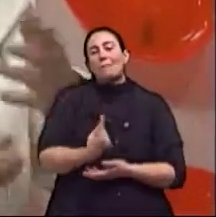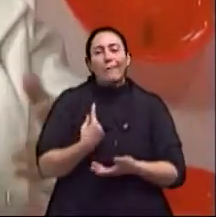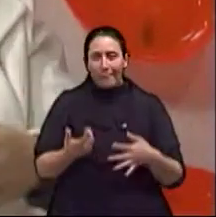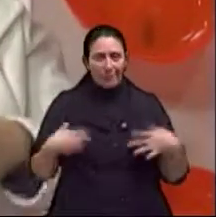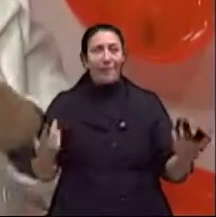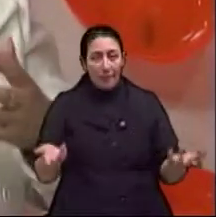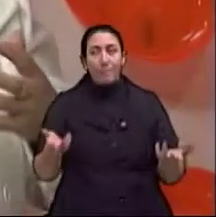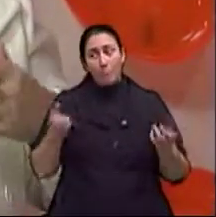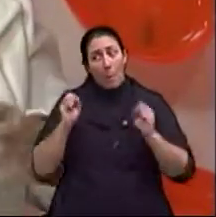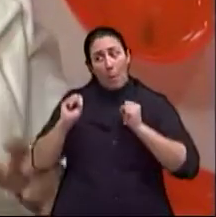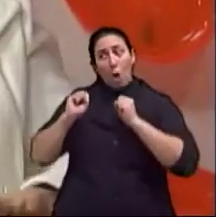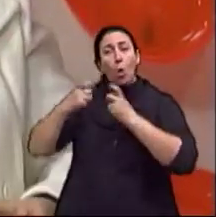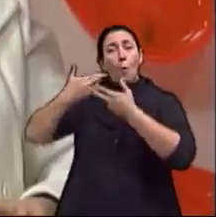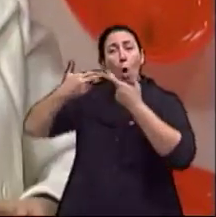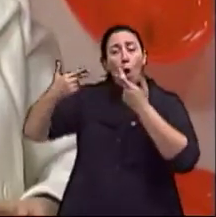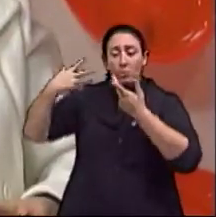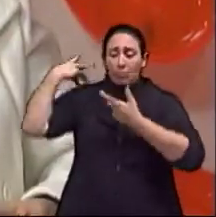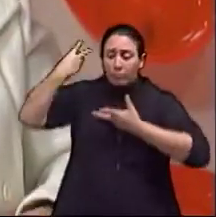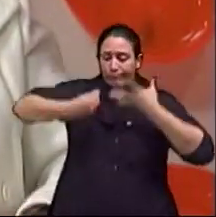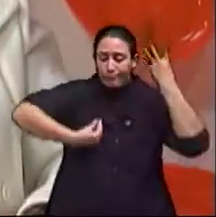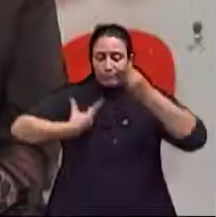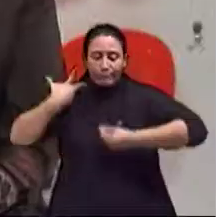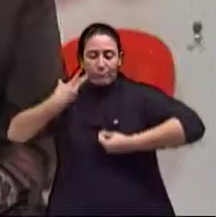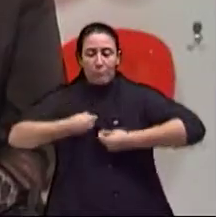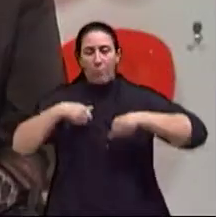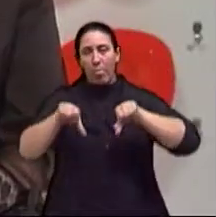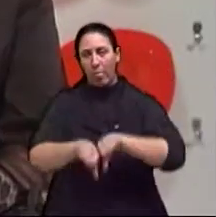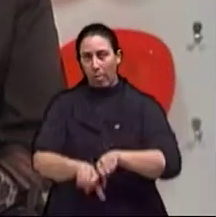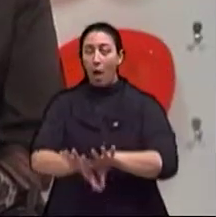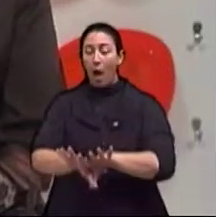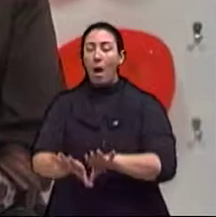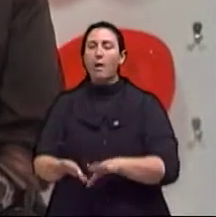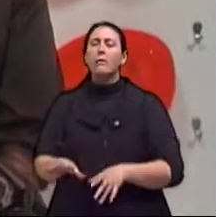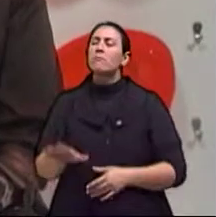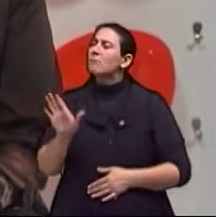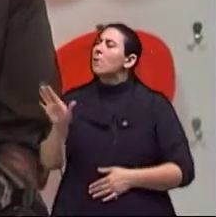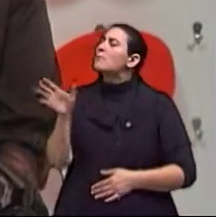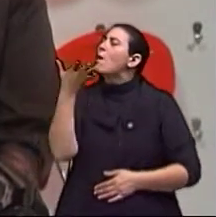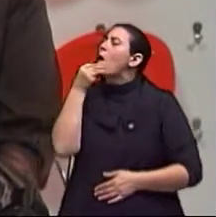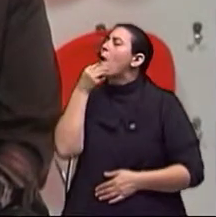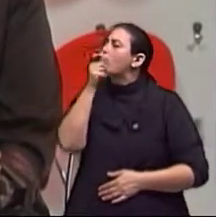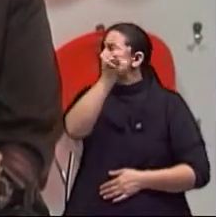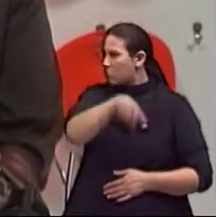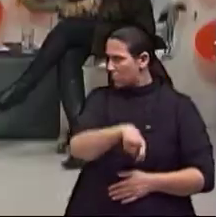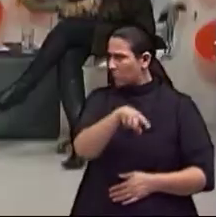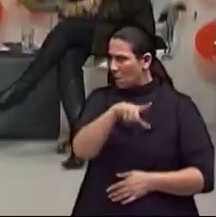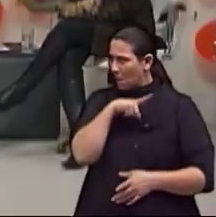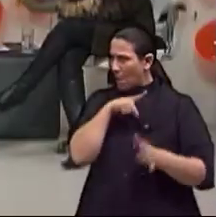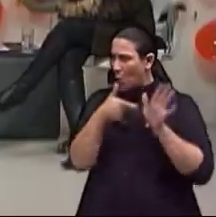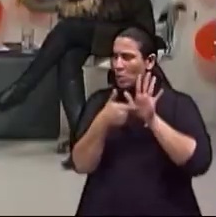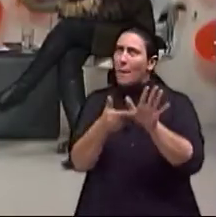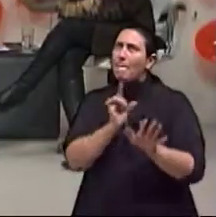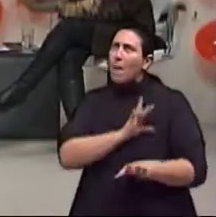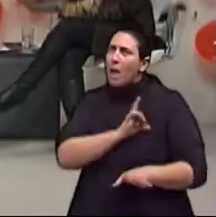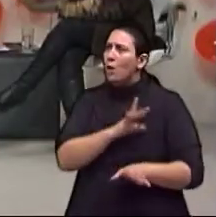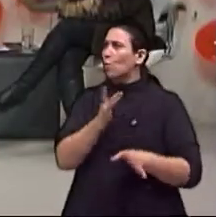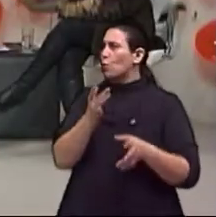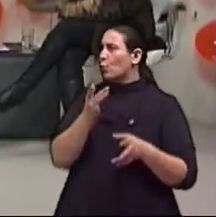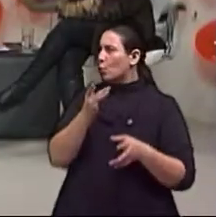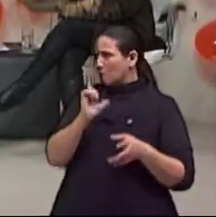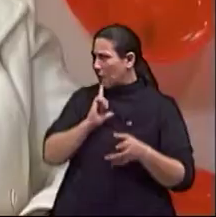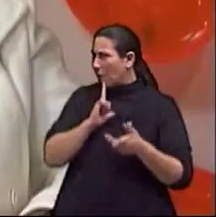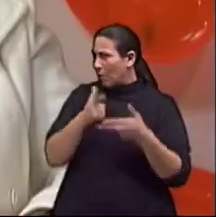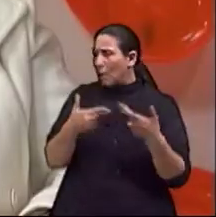outros mecanismos que vão ser seu corpo e os homens apresentaram algum medo específico do envelhecimento Claro eles